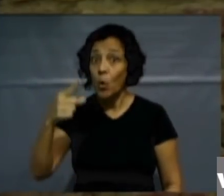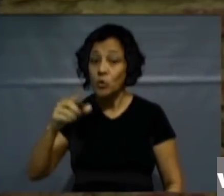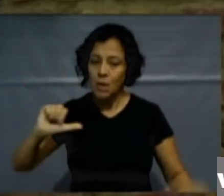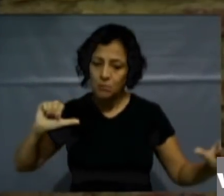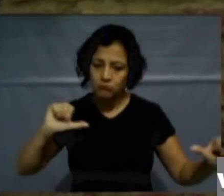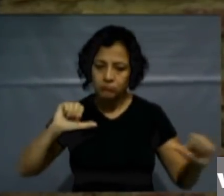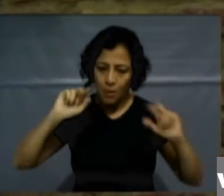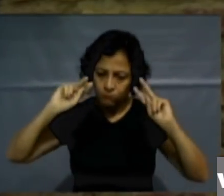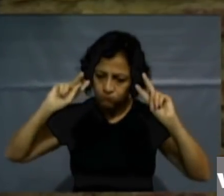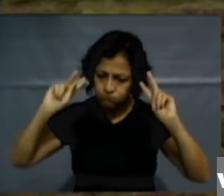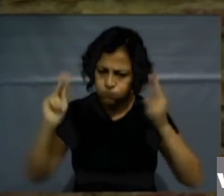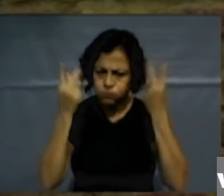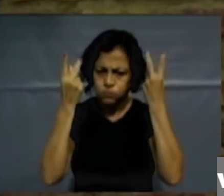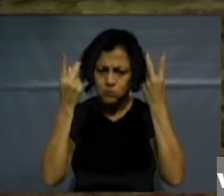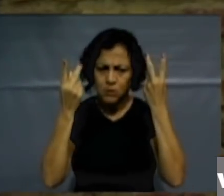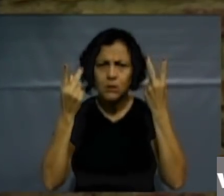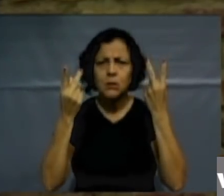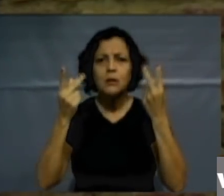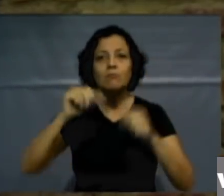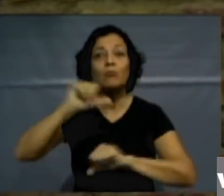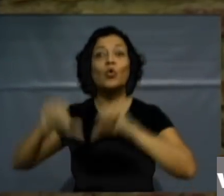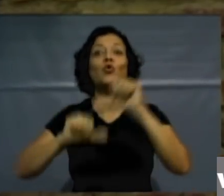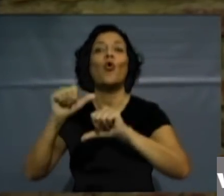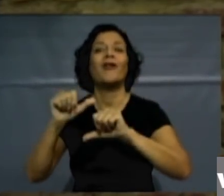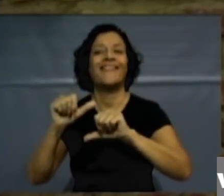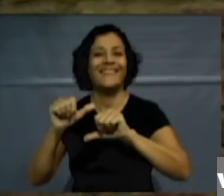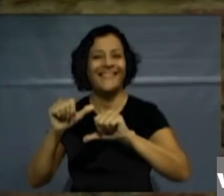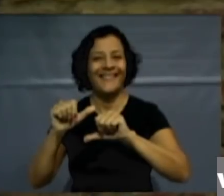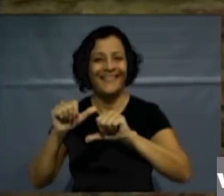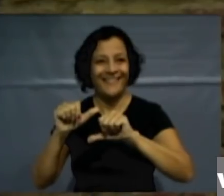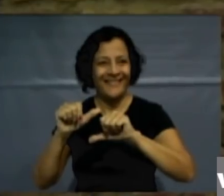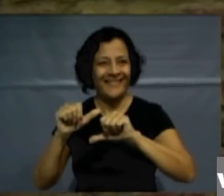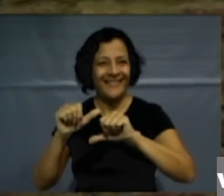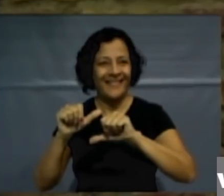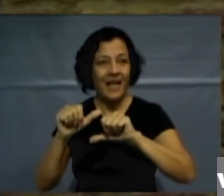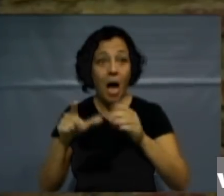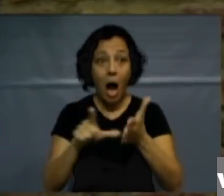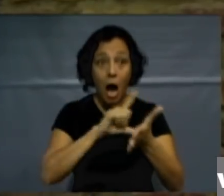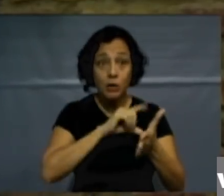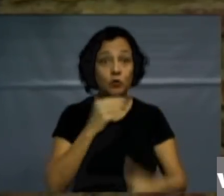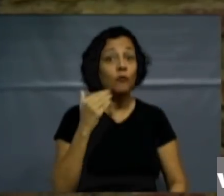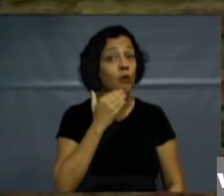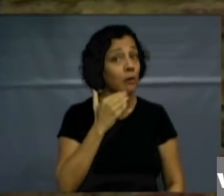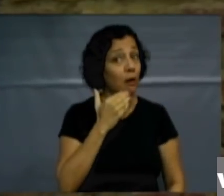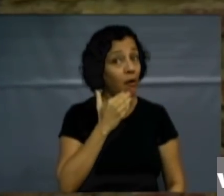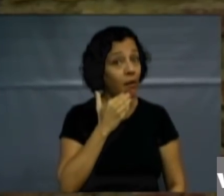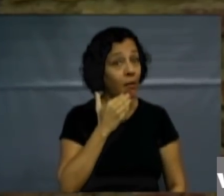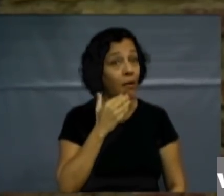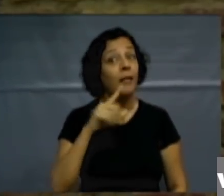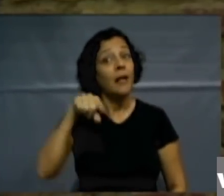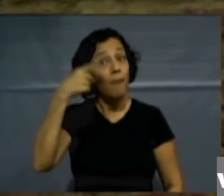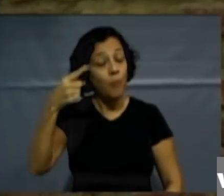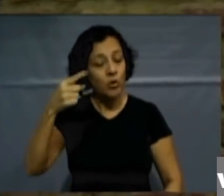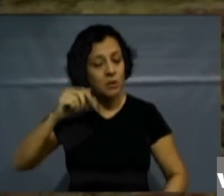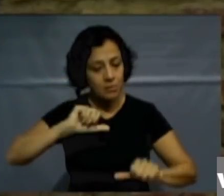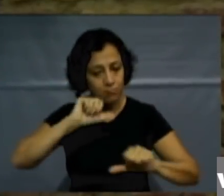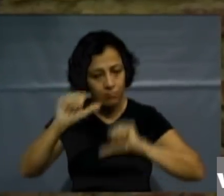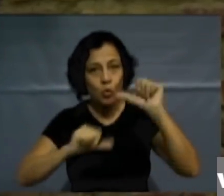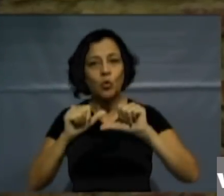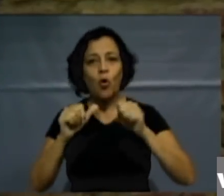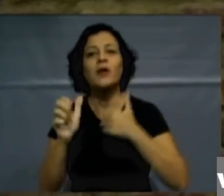os ensinamentos de Paulo. A gente aceita que Saulo foi daquela forma e que ele se converteu.